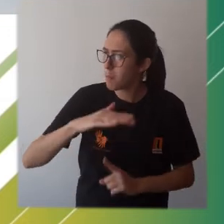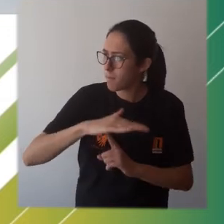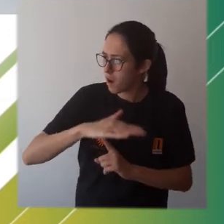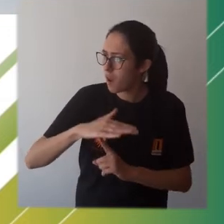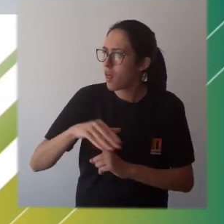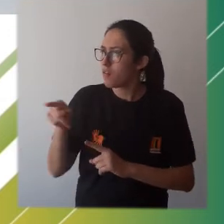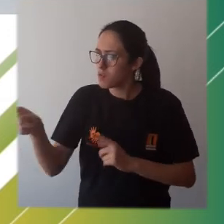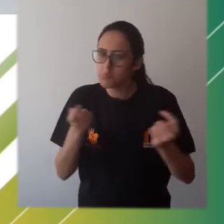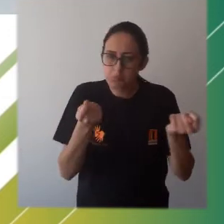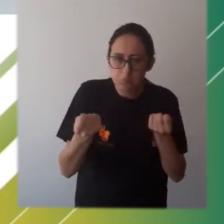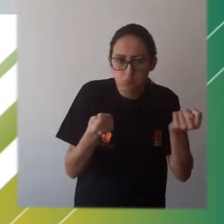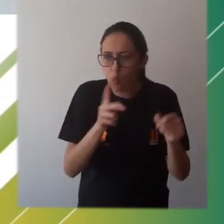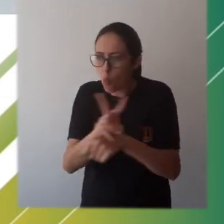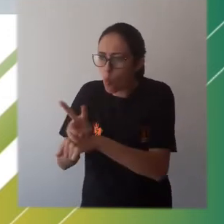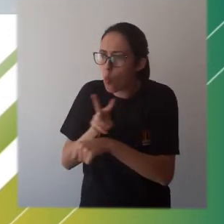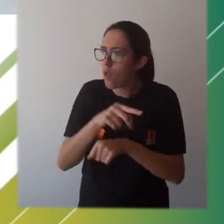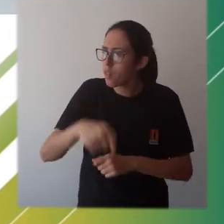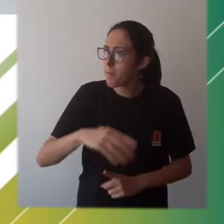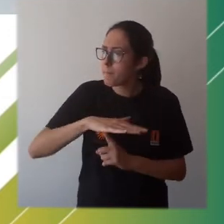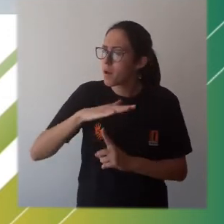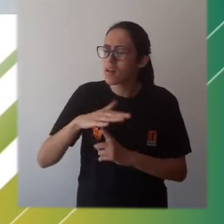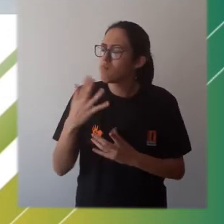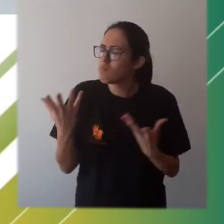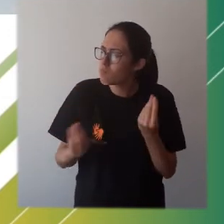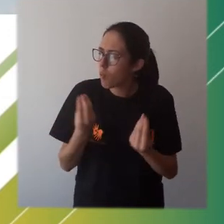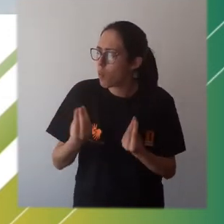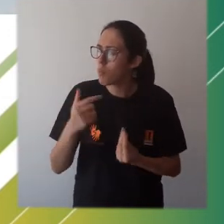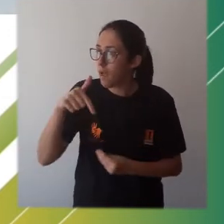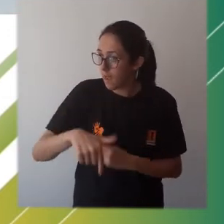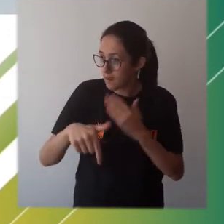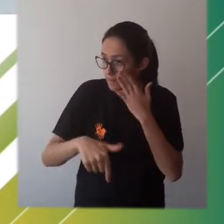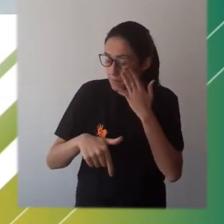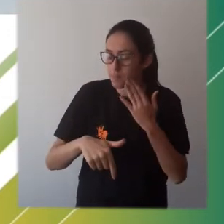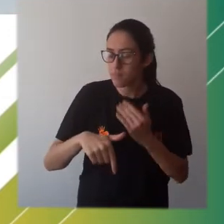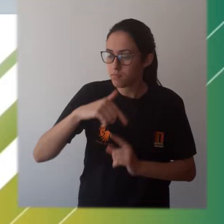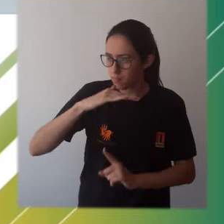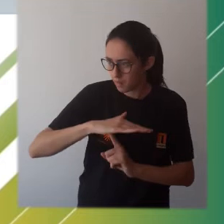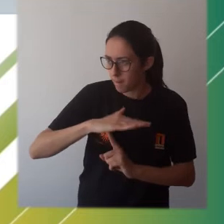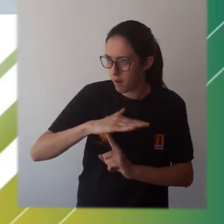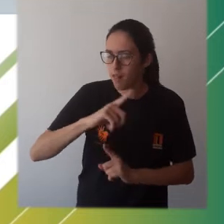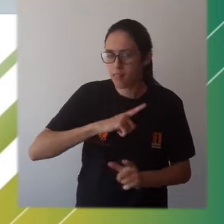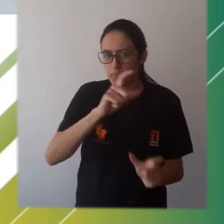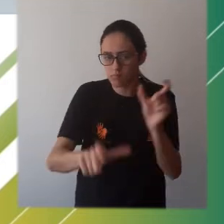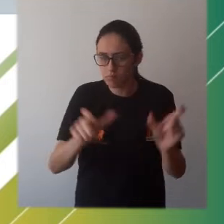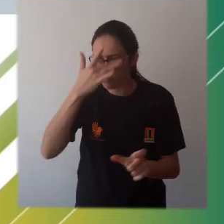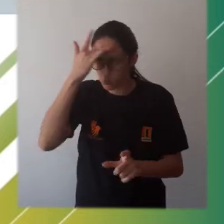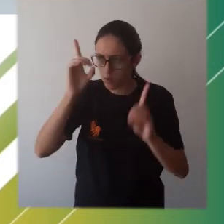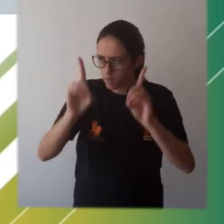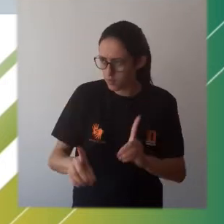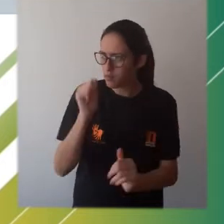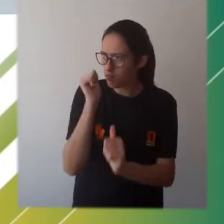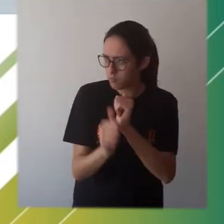você tem um total controle para a gente poder falar. A gente vê o paradesporto, principalmente no estado do